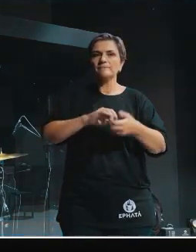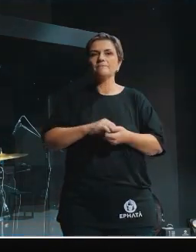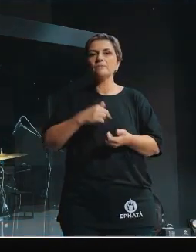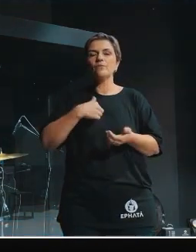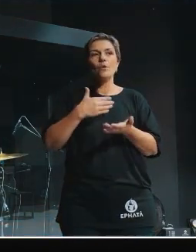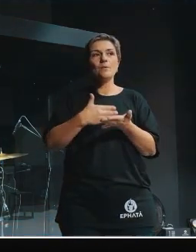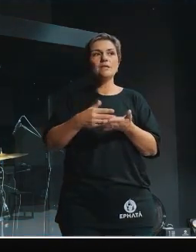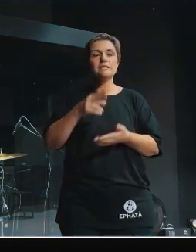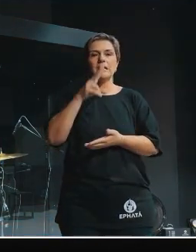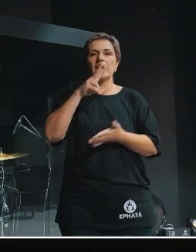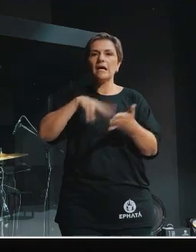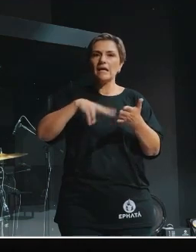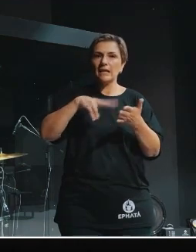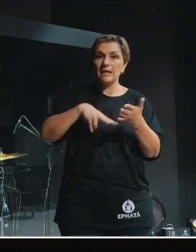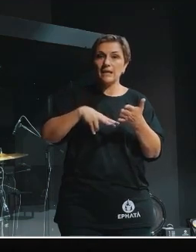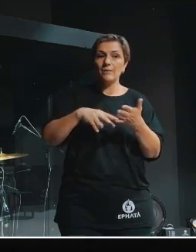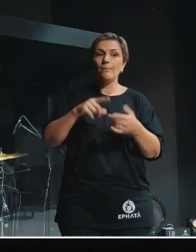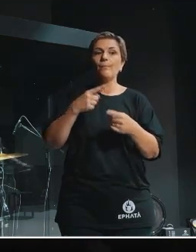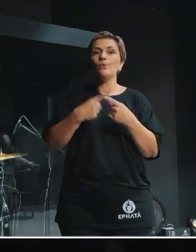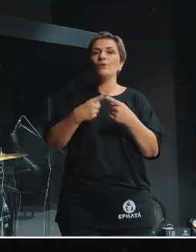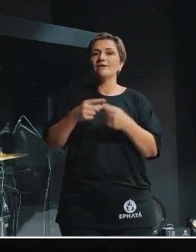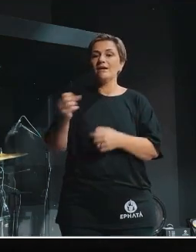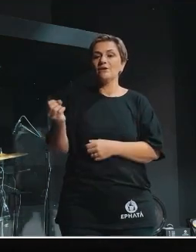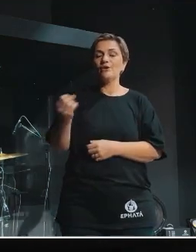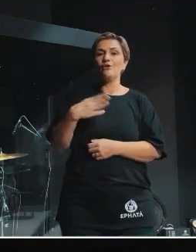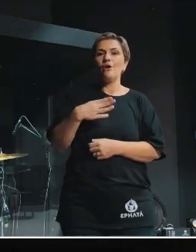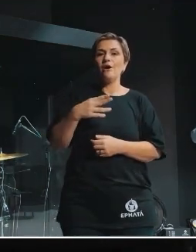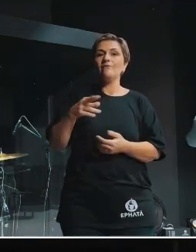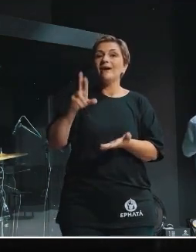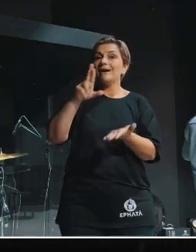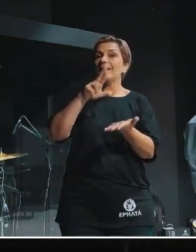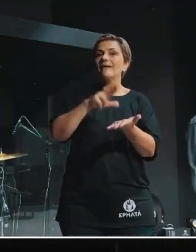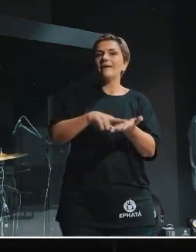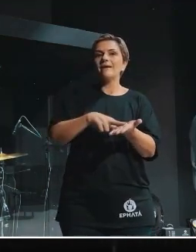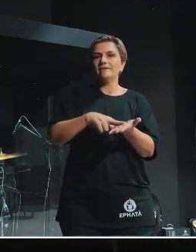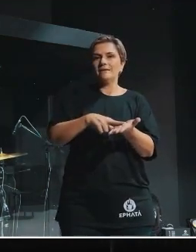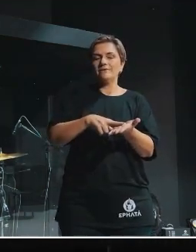nova realidade. Assim diz o texto: